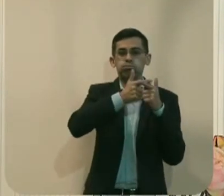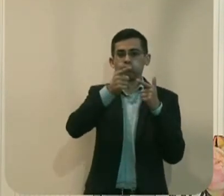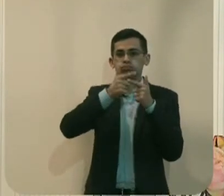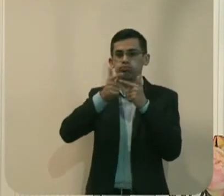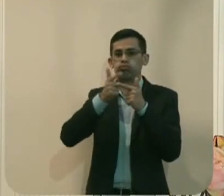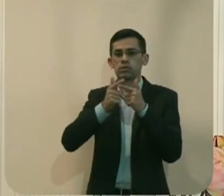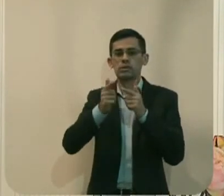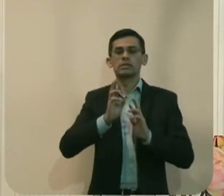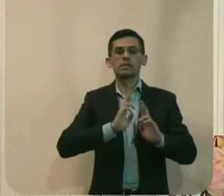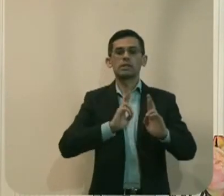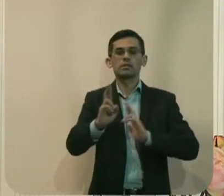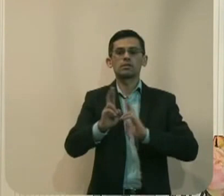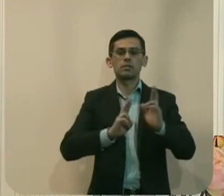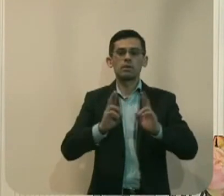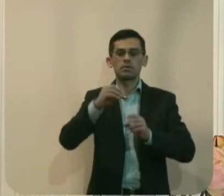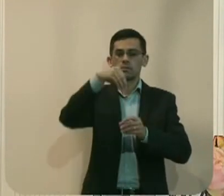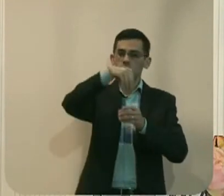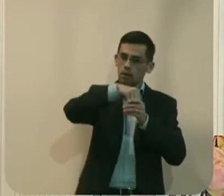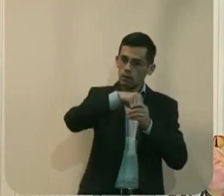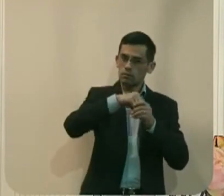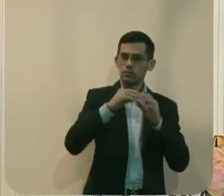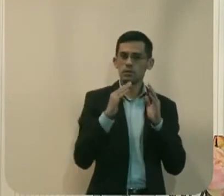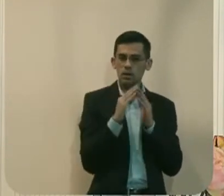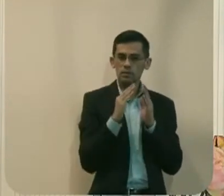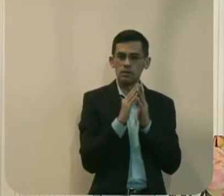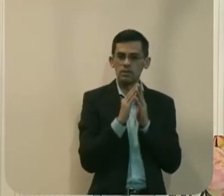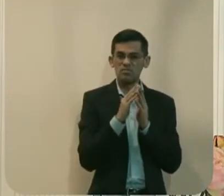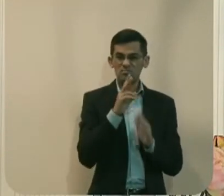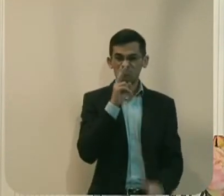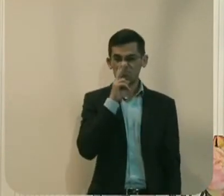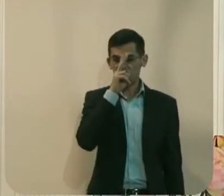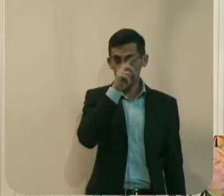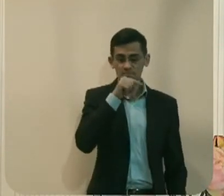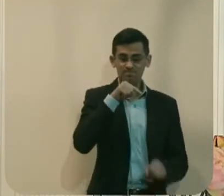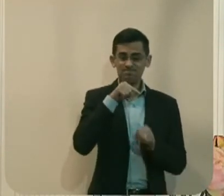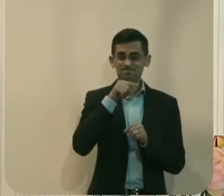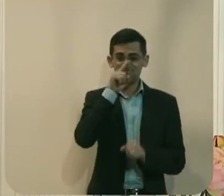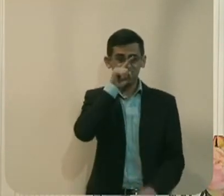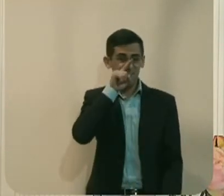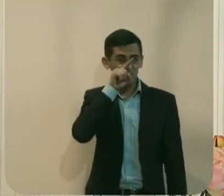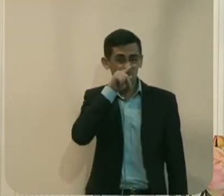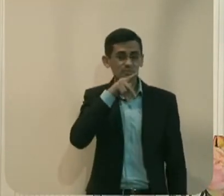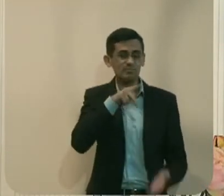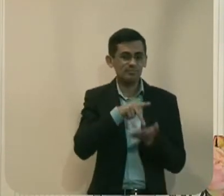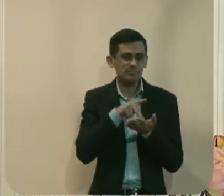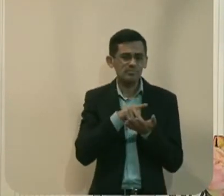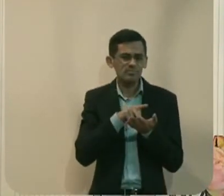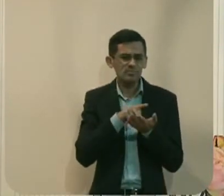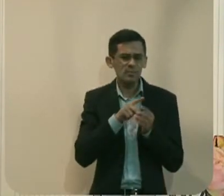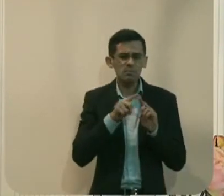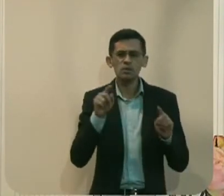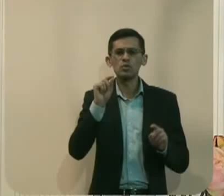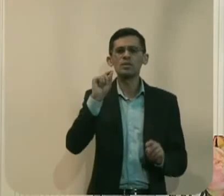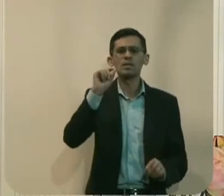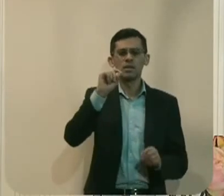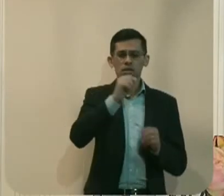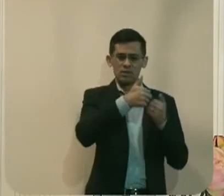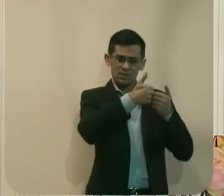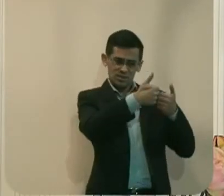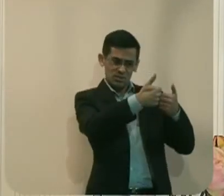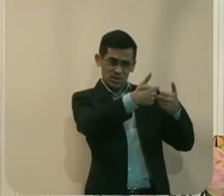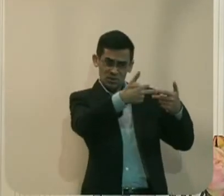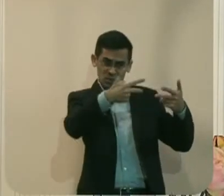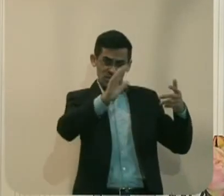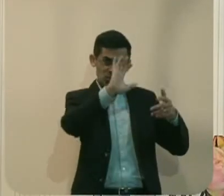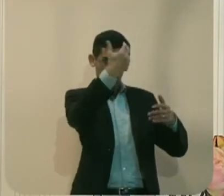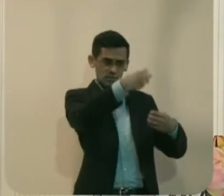de relacionamentos mais intensos e mais fortes. Sabe o que esses fatos nos ensinam?